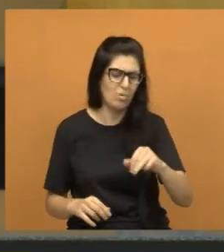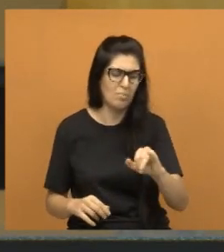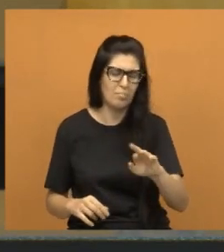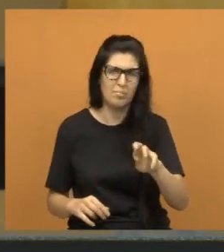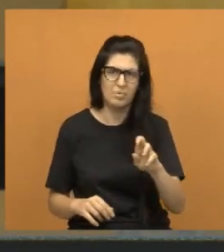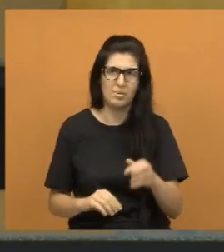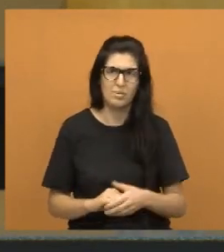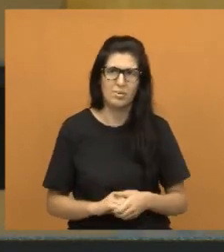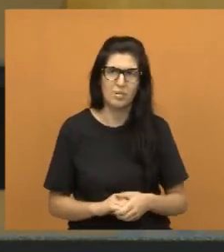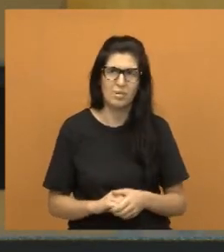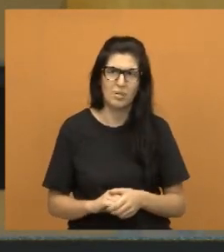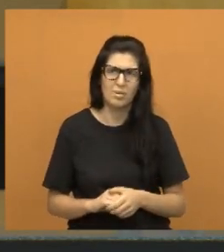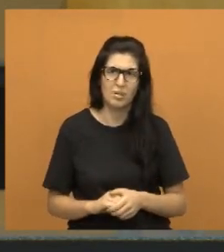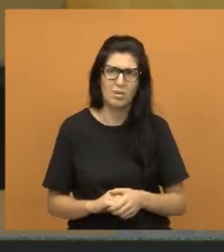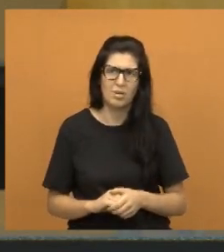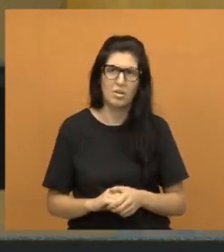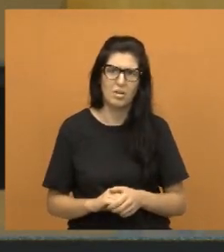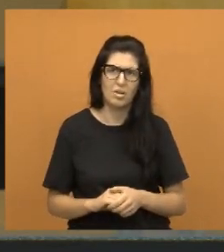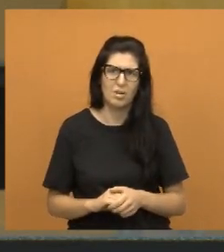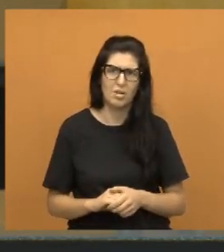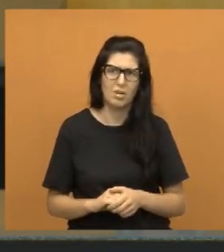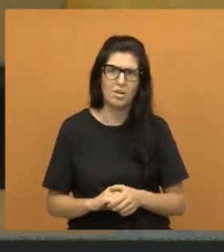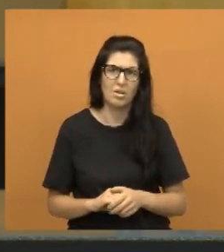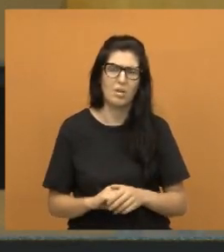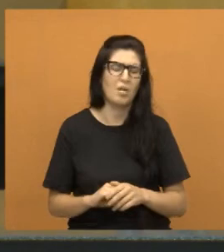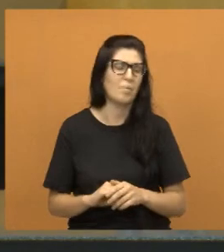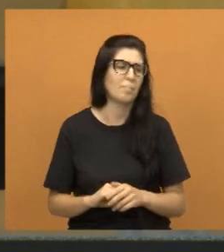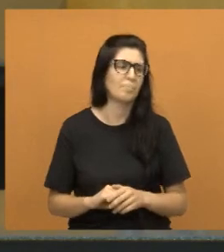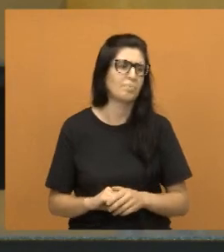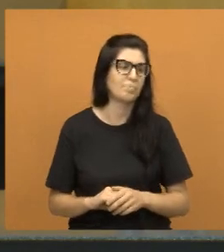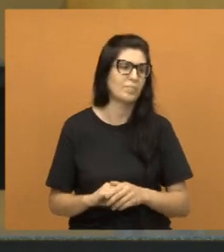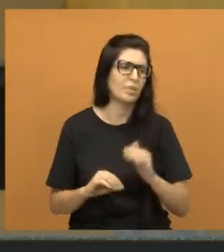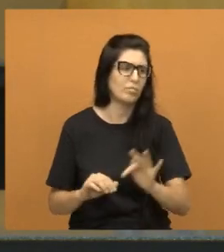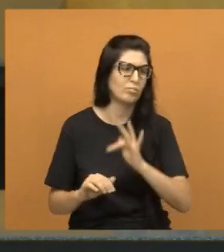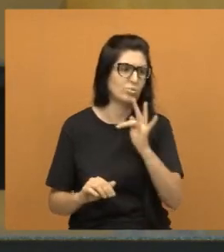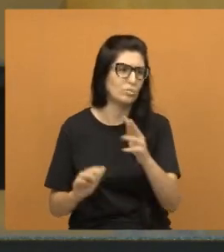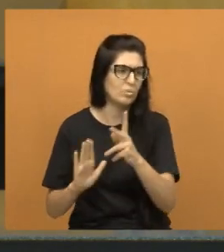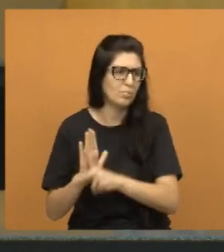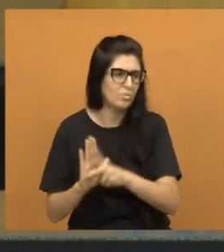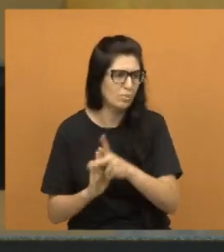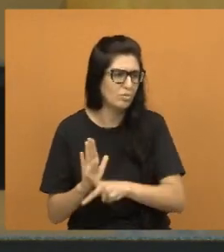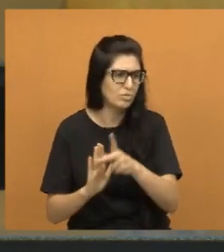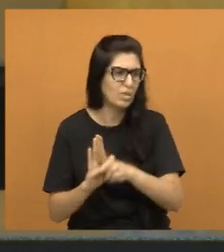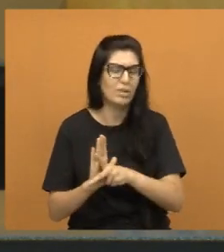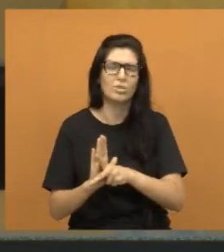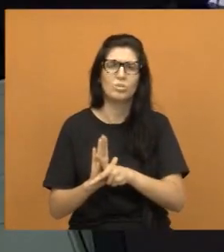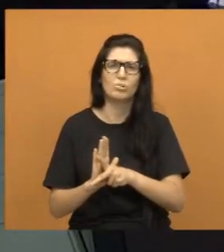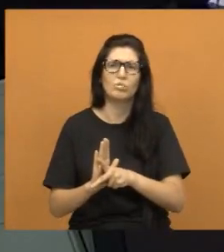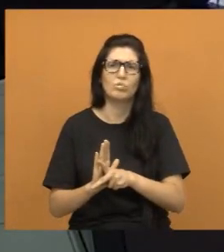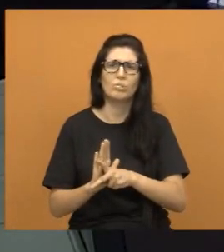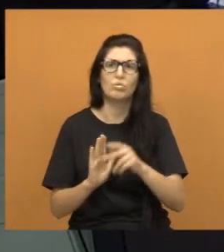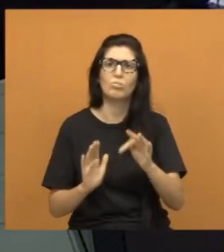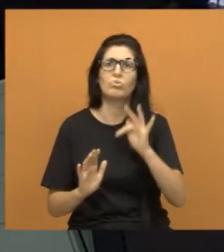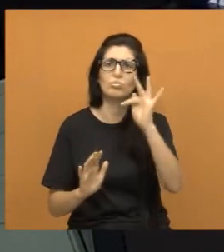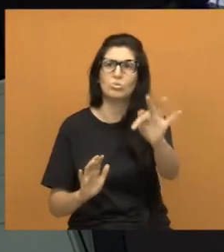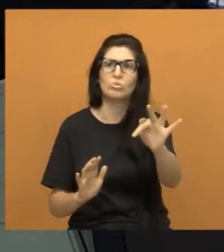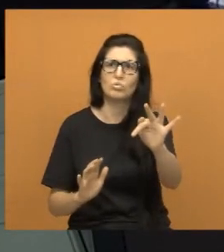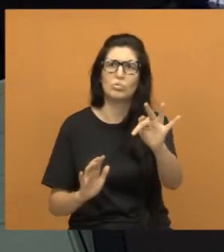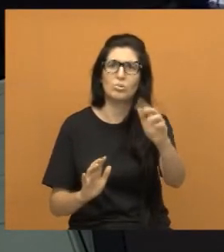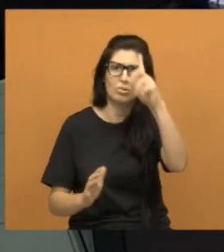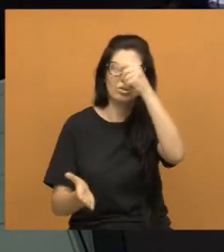forem contrários ao adiamento por uma sessão esse projeto, que se manifeste levantando o braço.